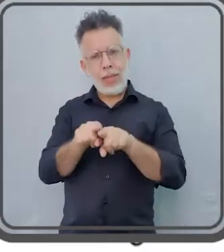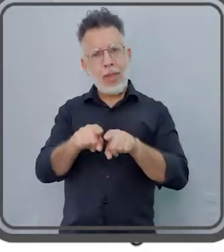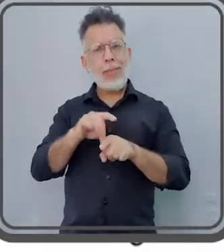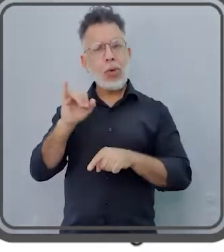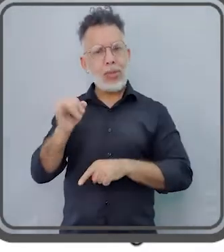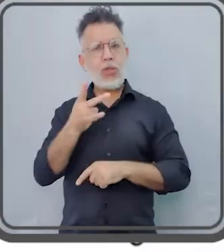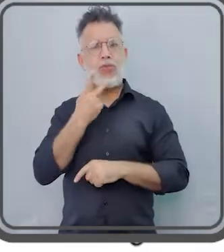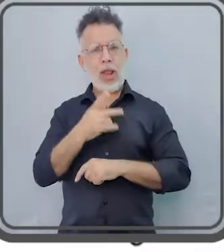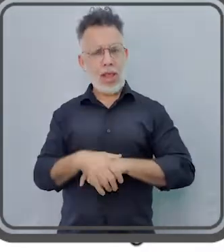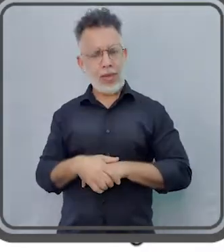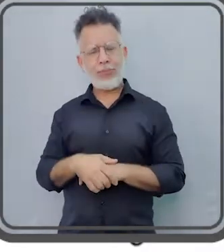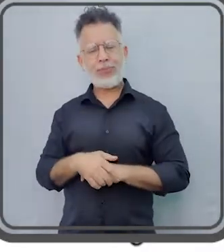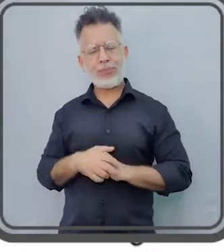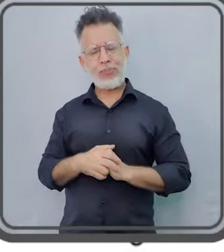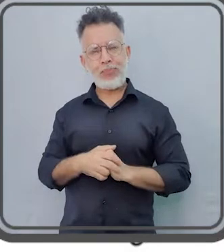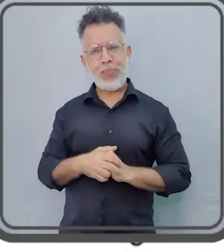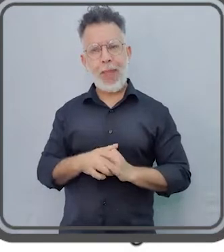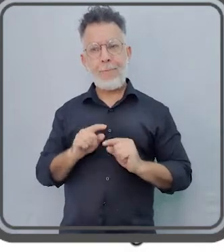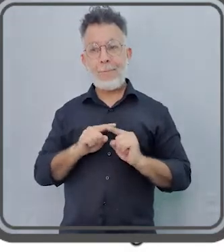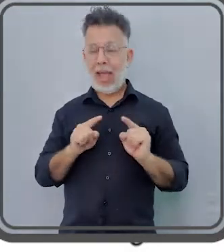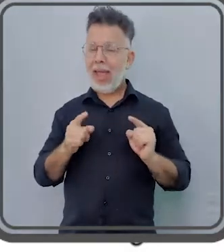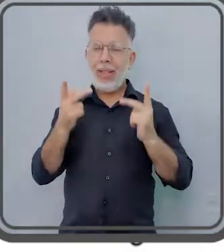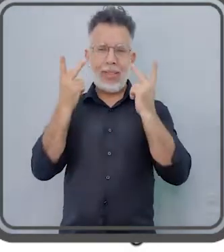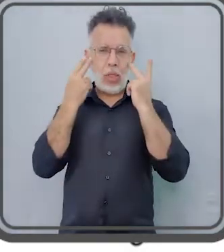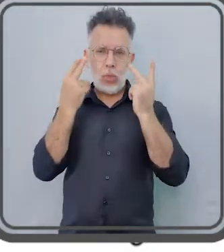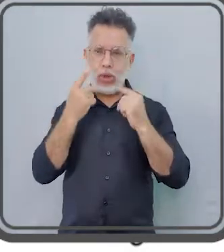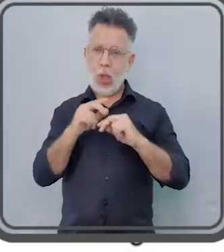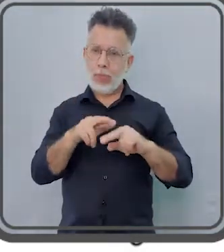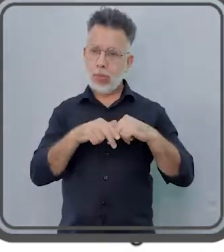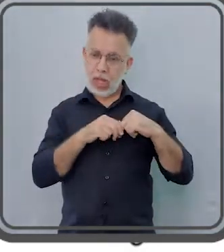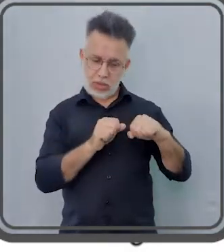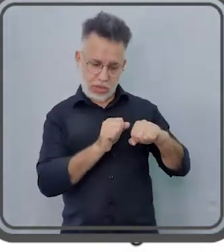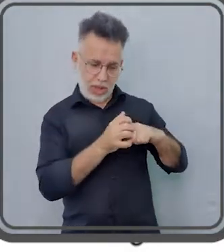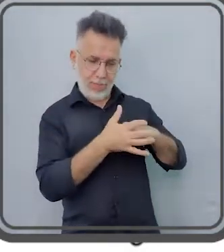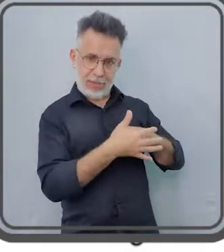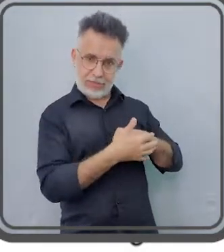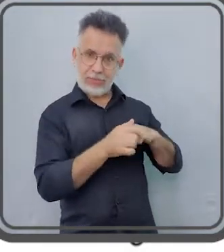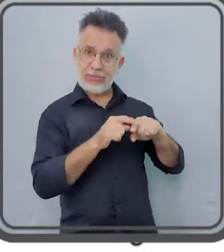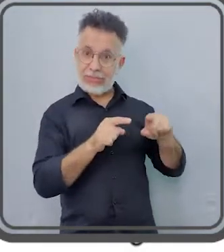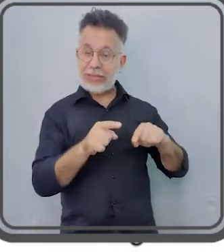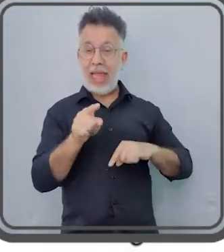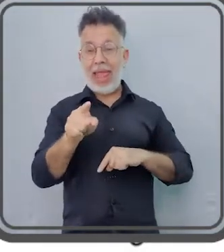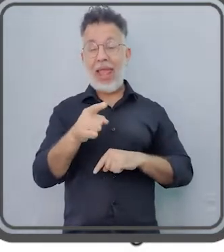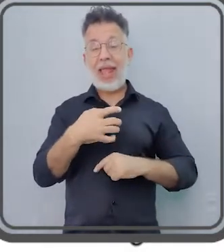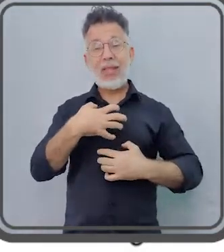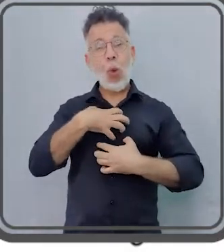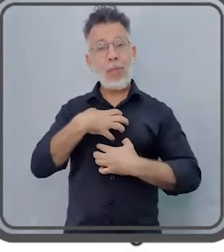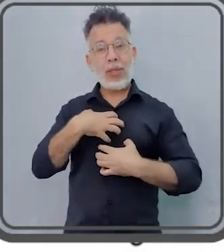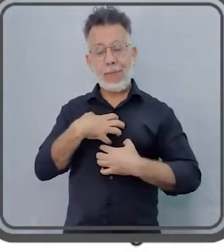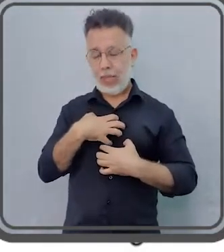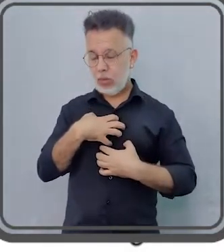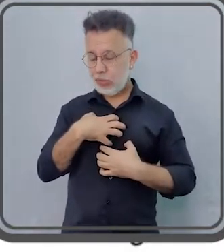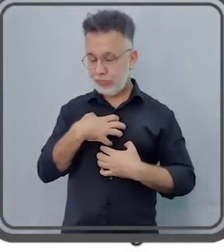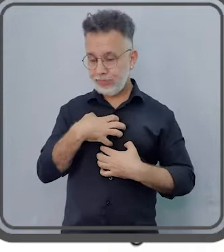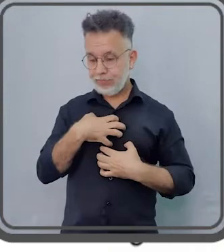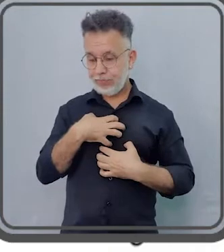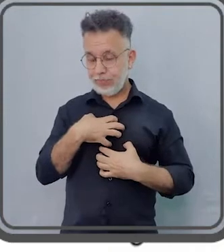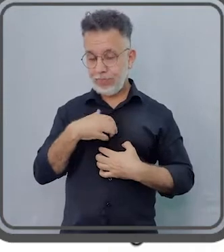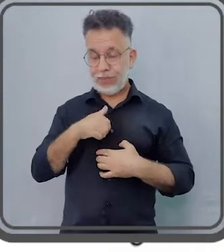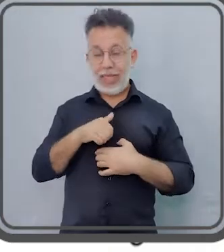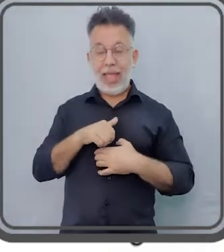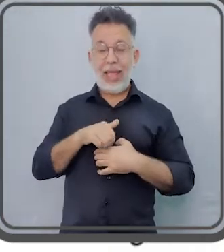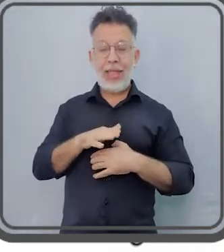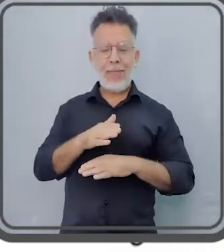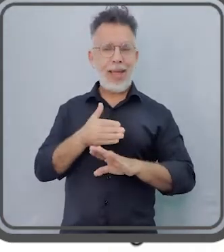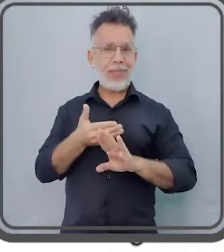É mais do que natural. Esse é um comportamento que, por mais que ele se distancie da sexualidade, ao